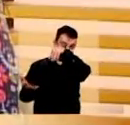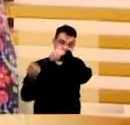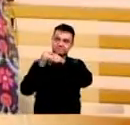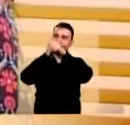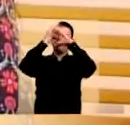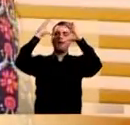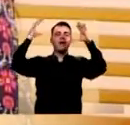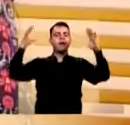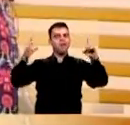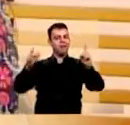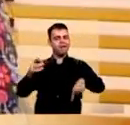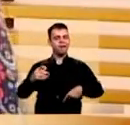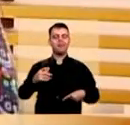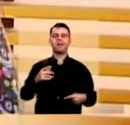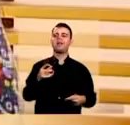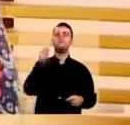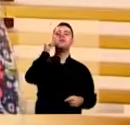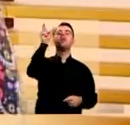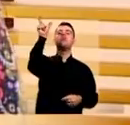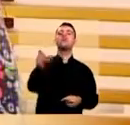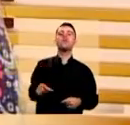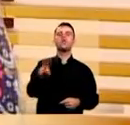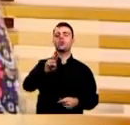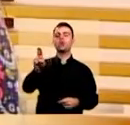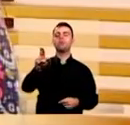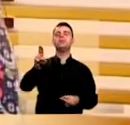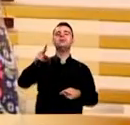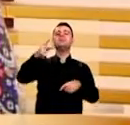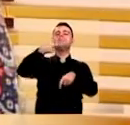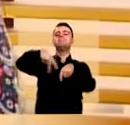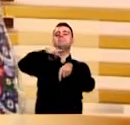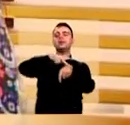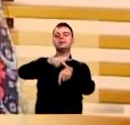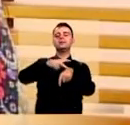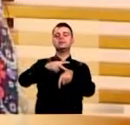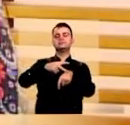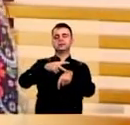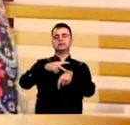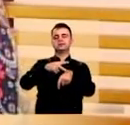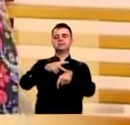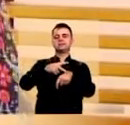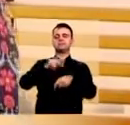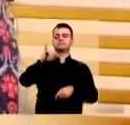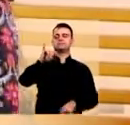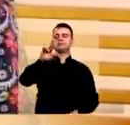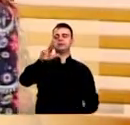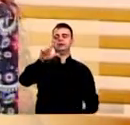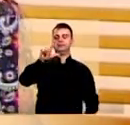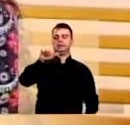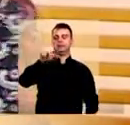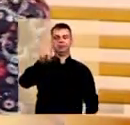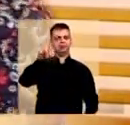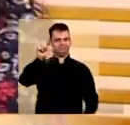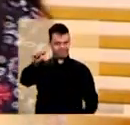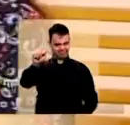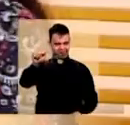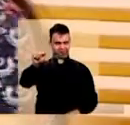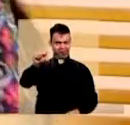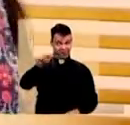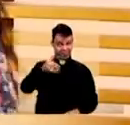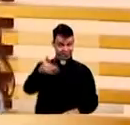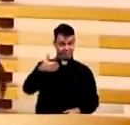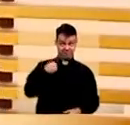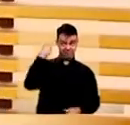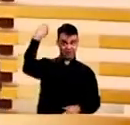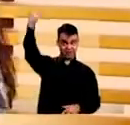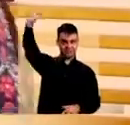ruas, por aqueles lugares. Então, também, uma das minhas escritoras favoritas é a irlandesa. E eu fico pensando, quando eu for para Dublin, eu já sei